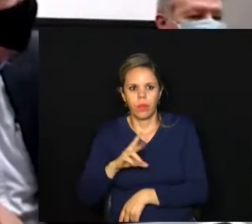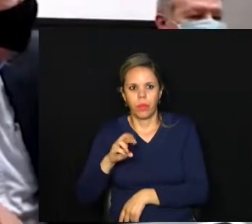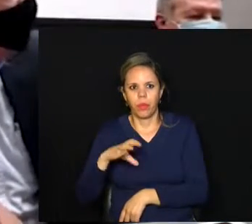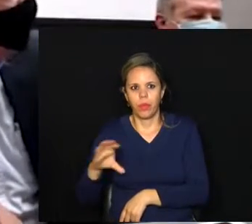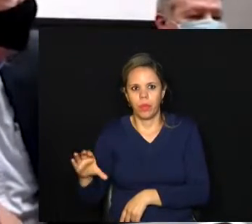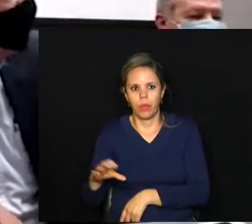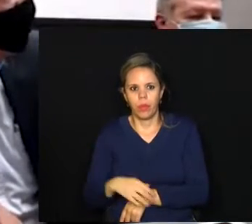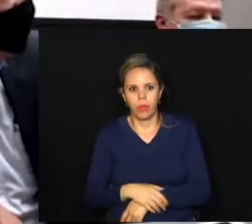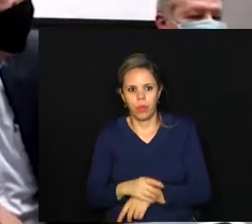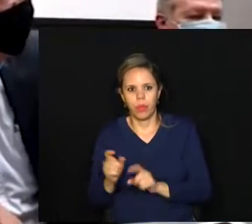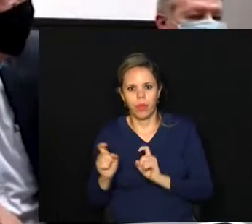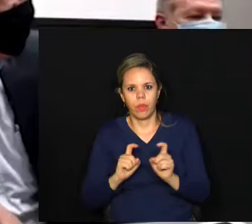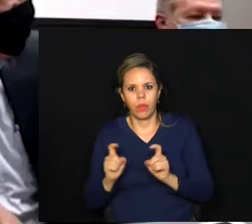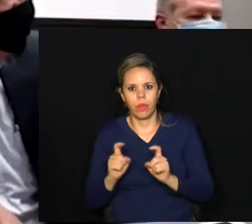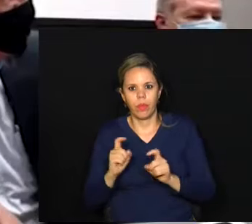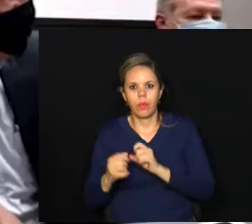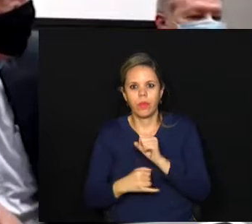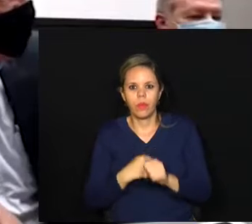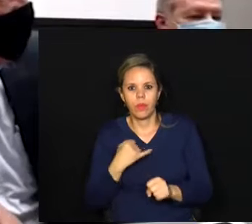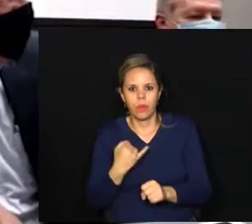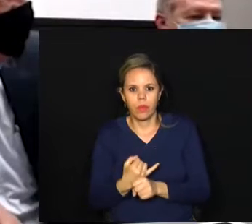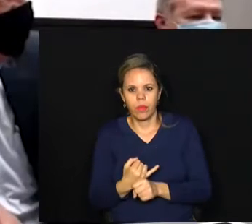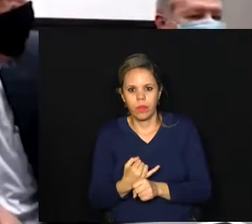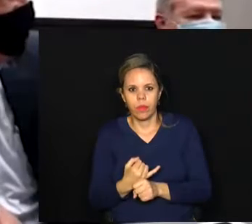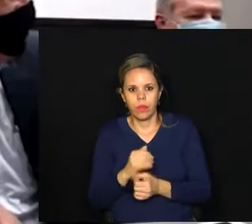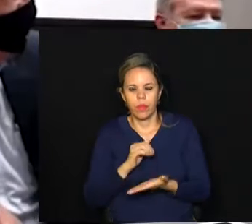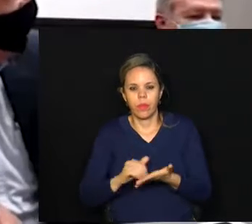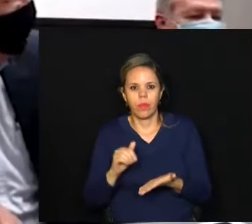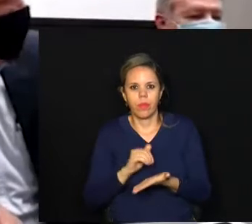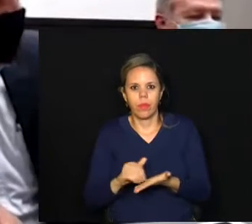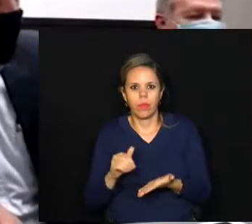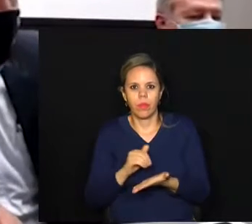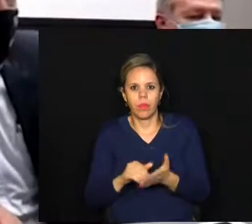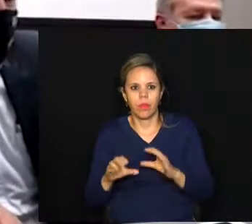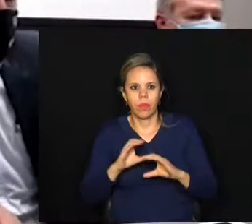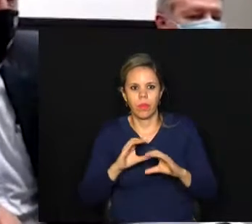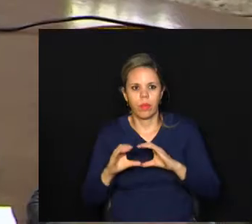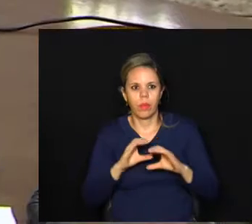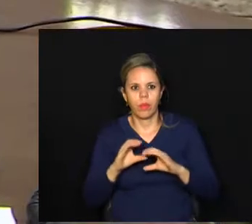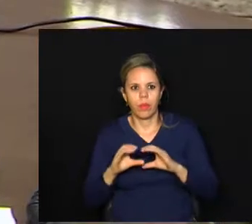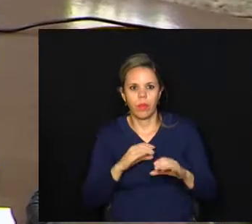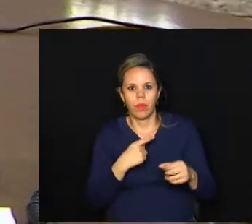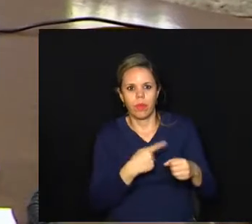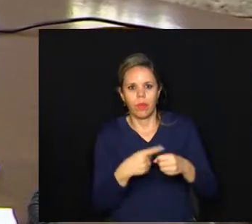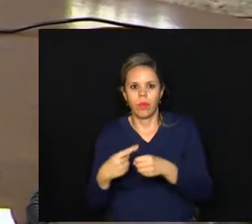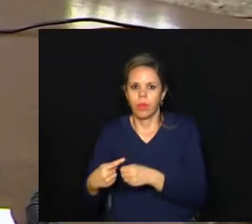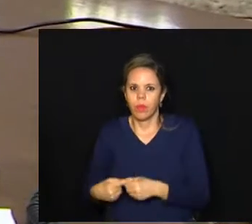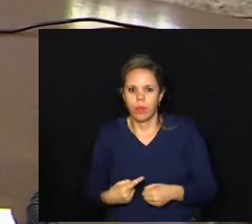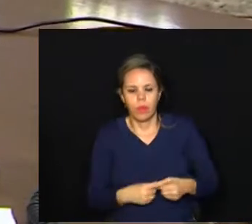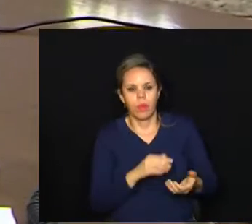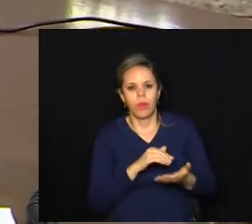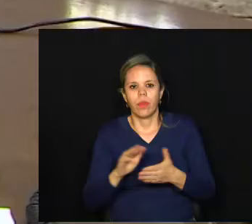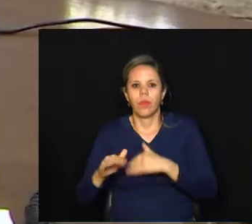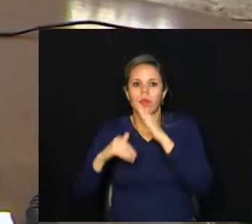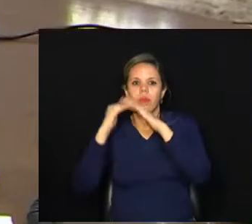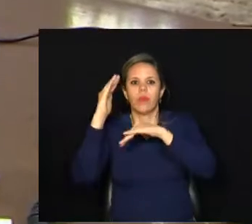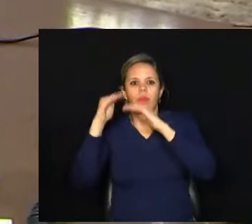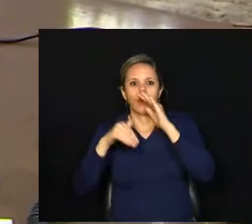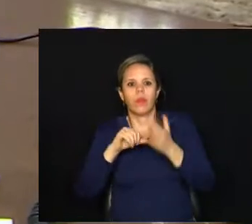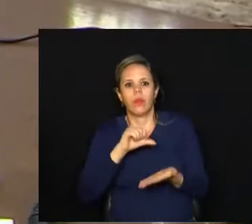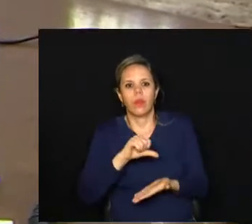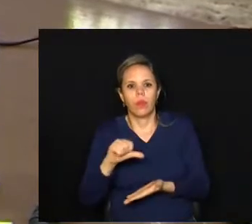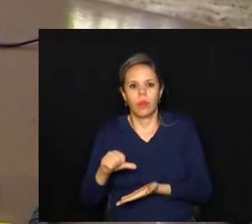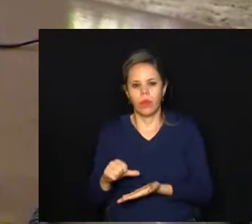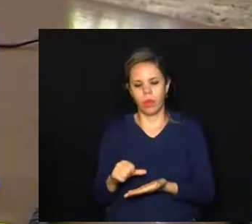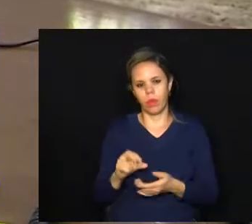RMC se reuniram virtualmente com o subsecretário de Relacionamento com Municípios da Secretaria de Desenvolvimento Regional